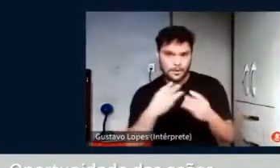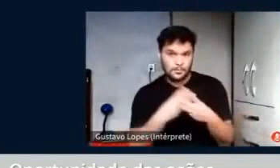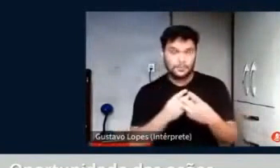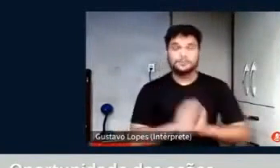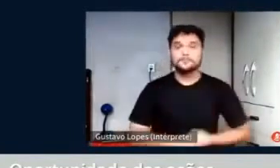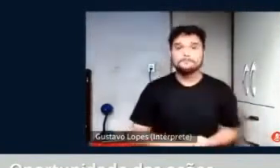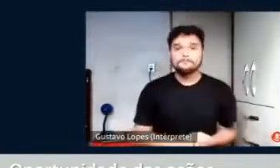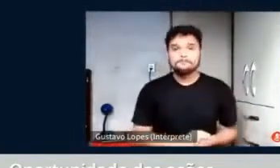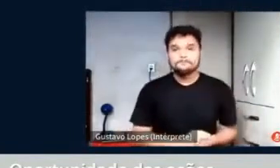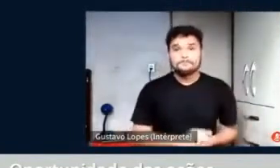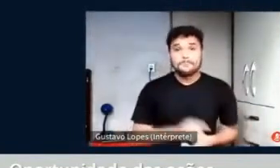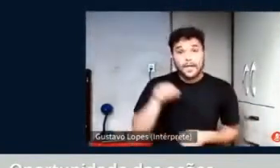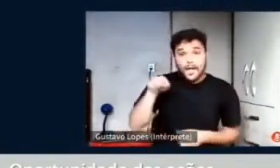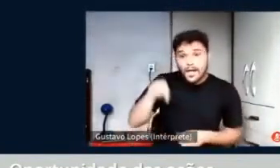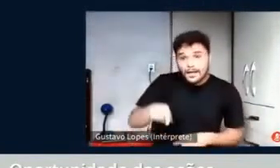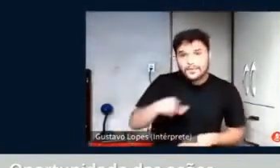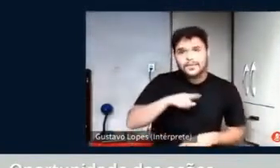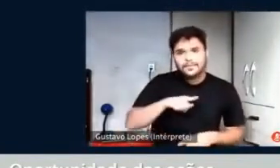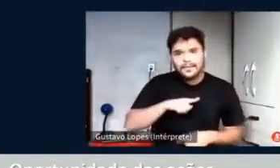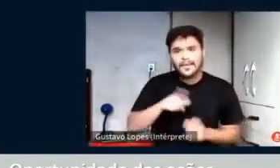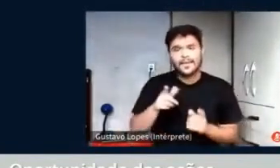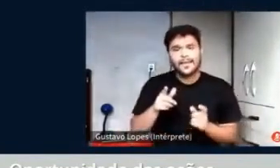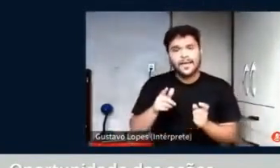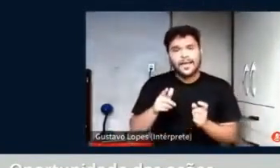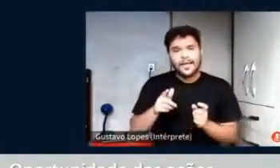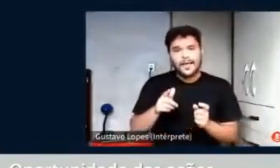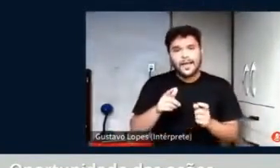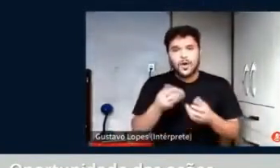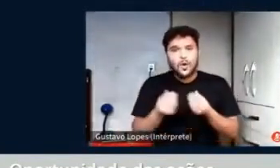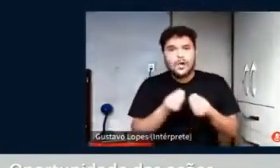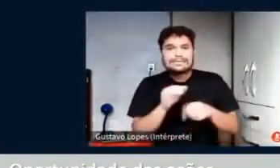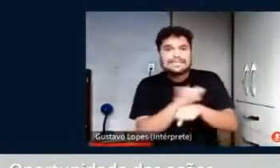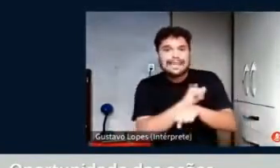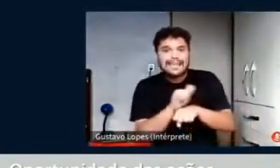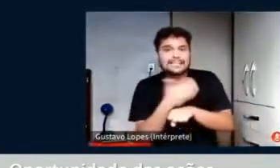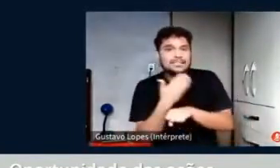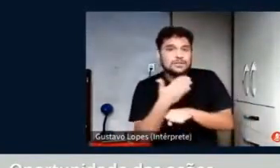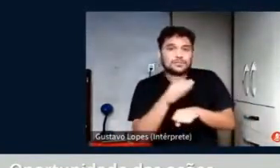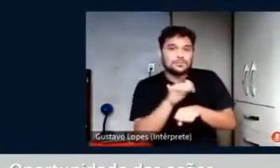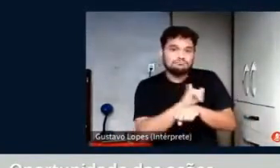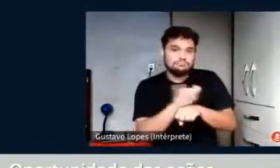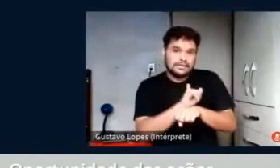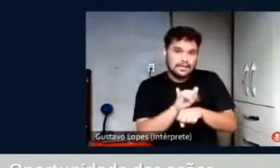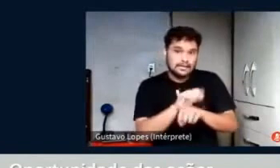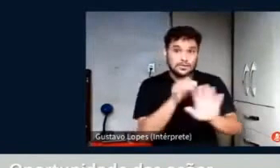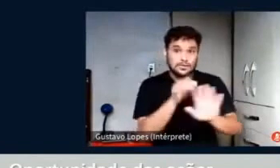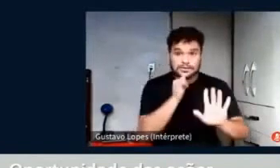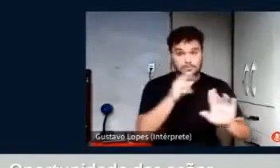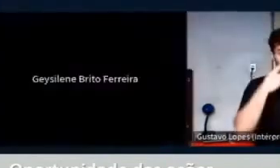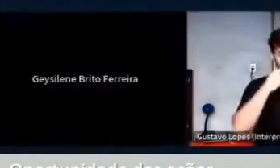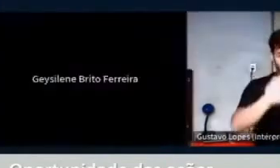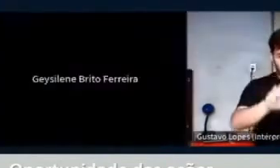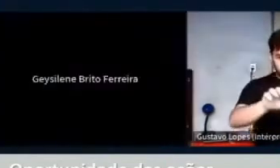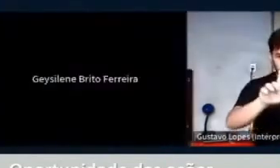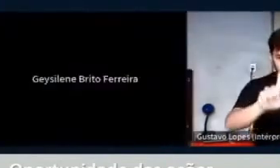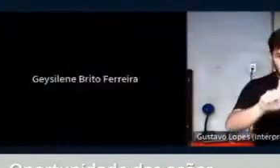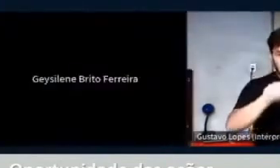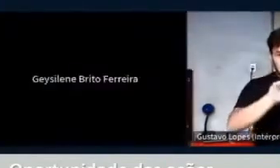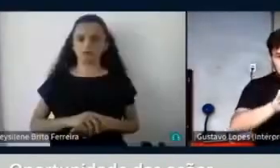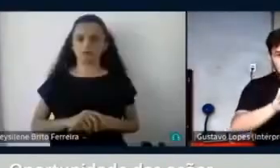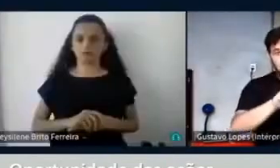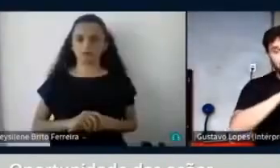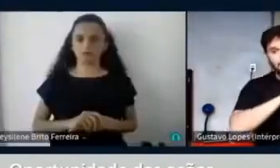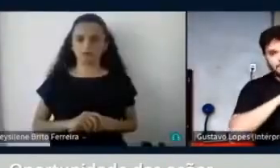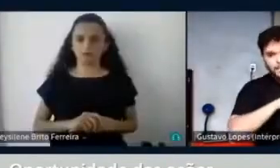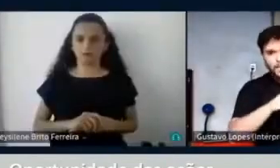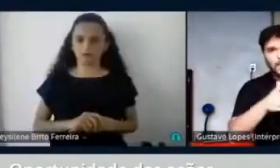Aqui estão as oportunidades de ação. Então, se eu tenho incidência aqui e impacto do lado de cá, e